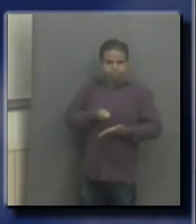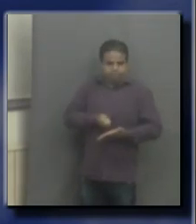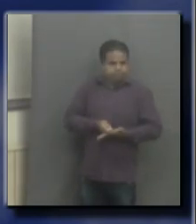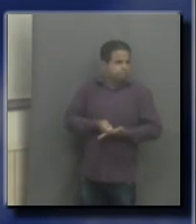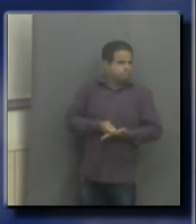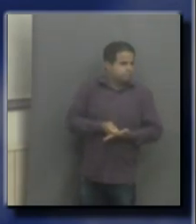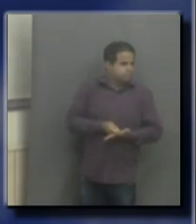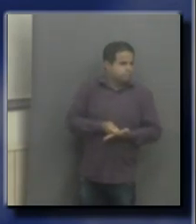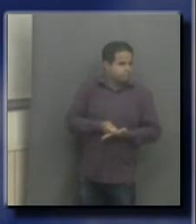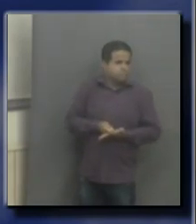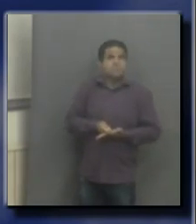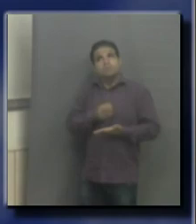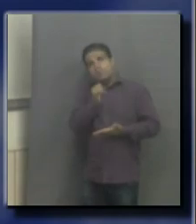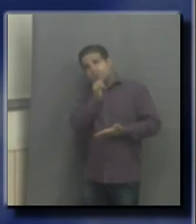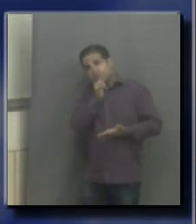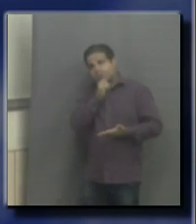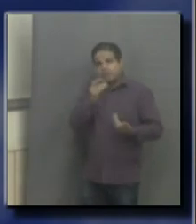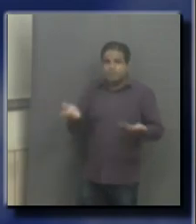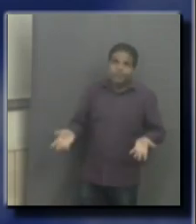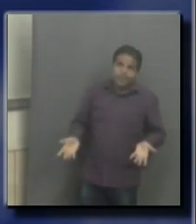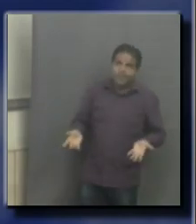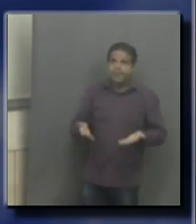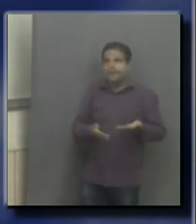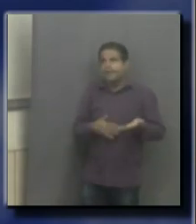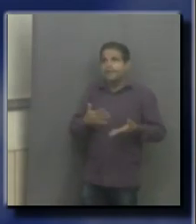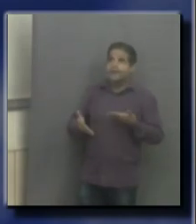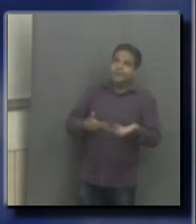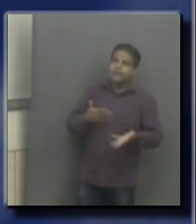né? Critérios de que, por exemplo,